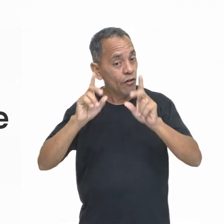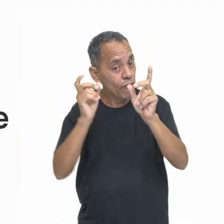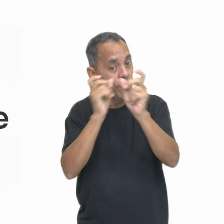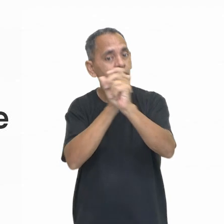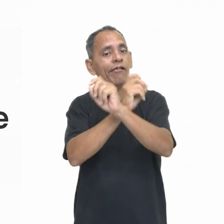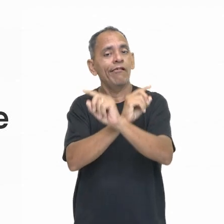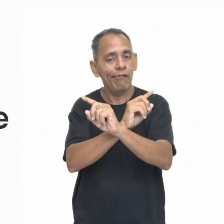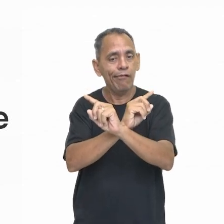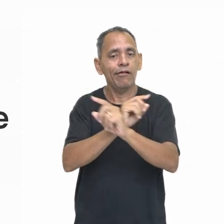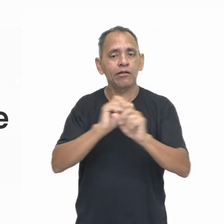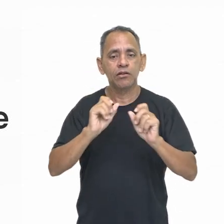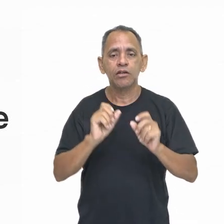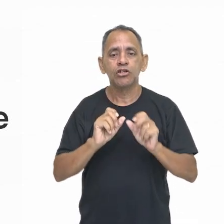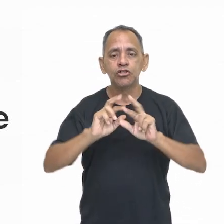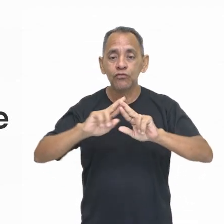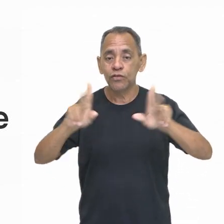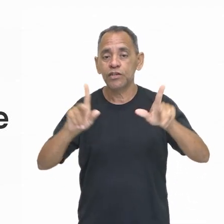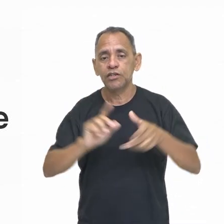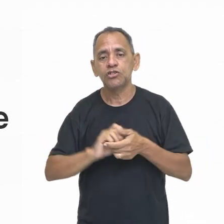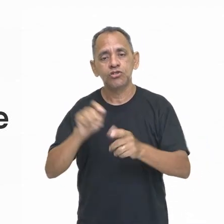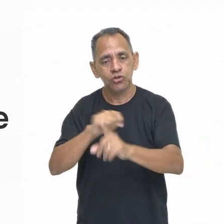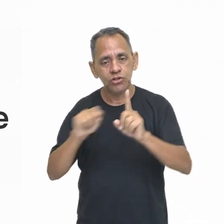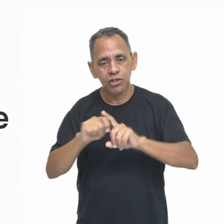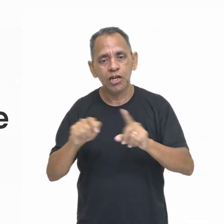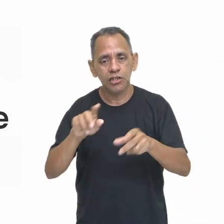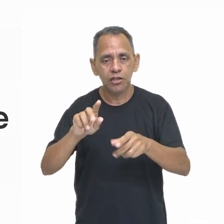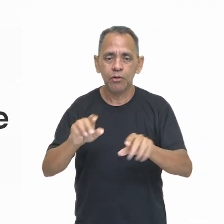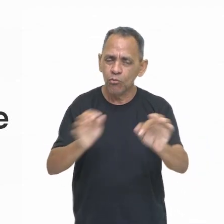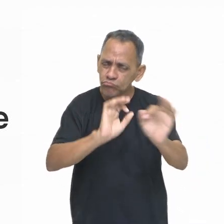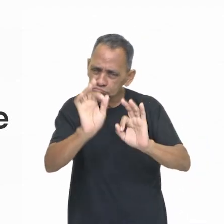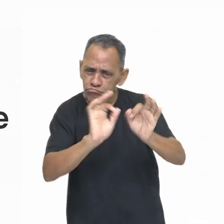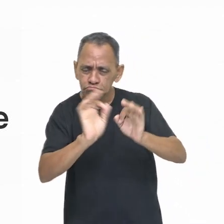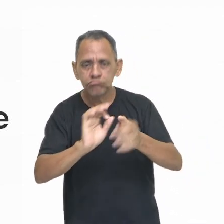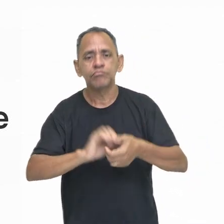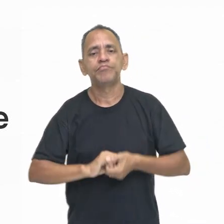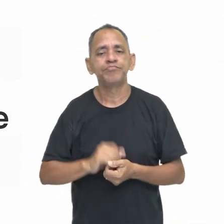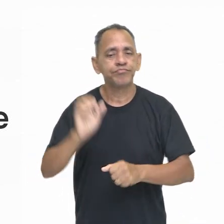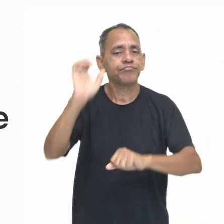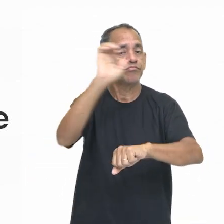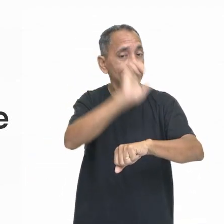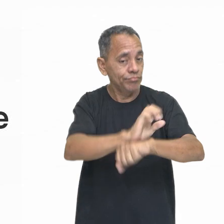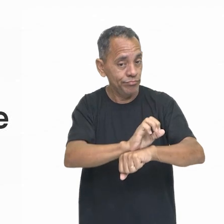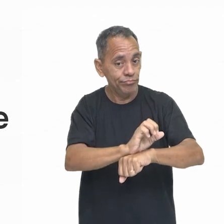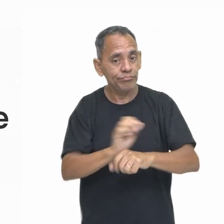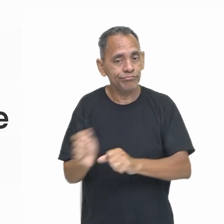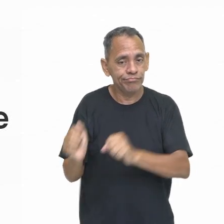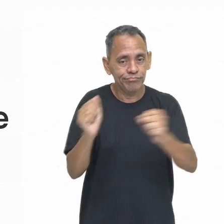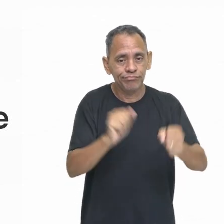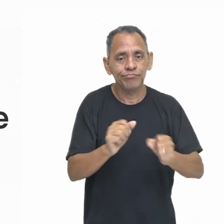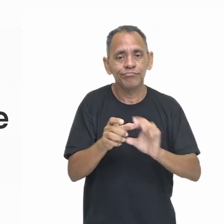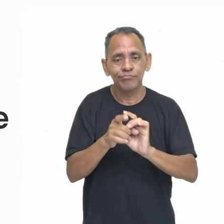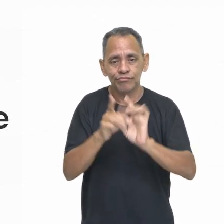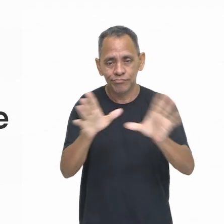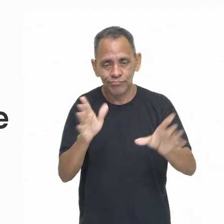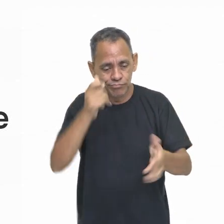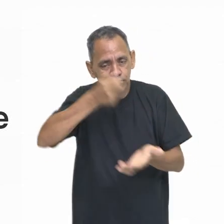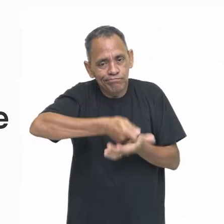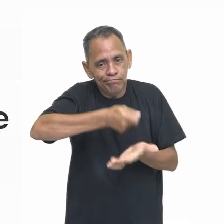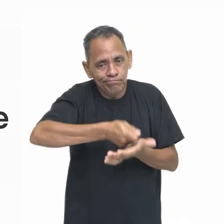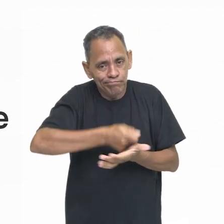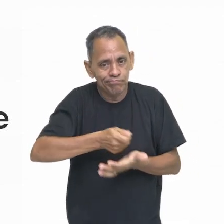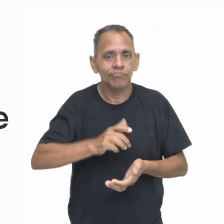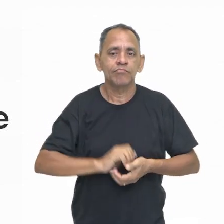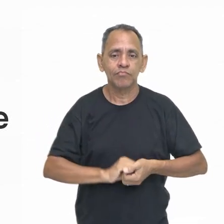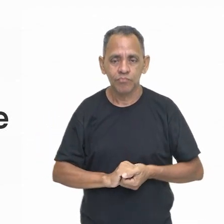humanas e suas formas de organização política. Estado, poder, democracia, autoritarismo,